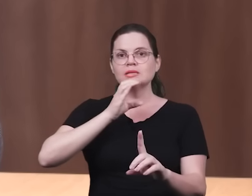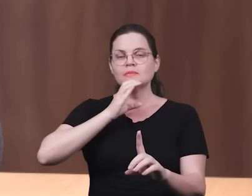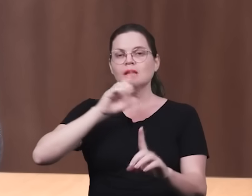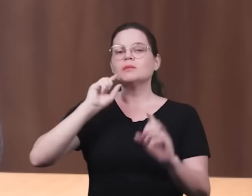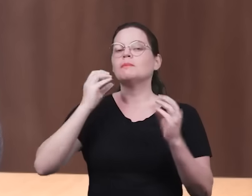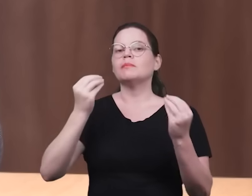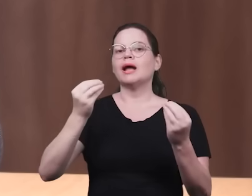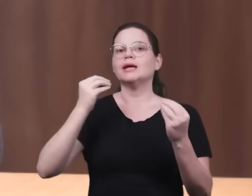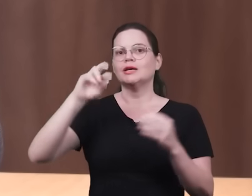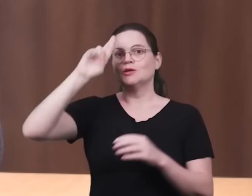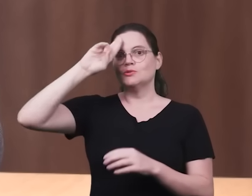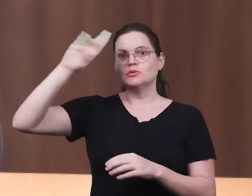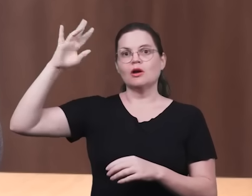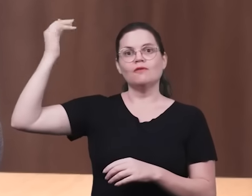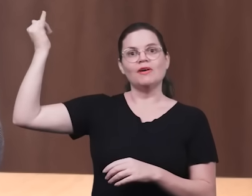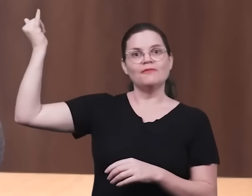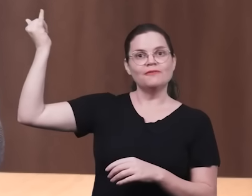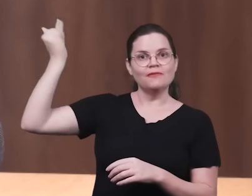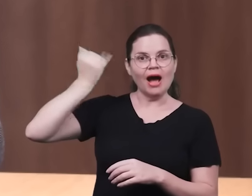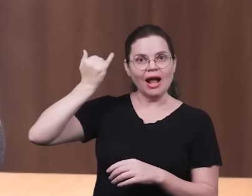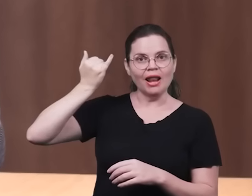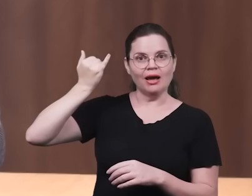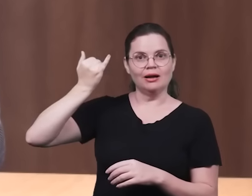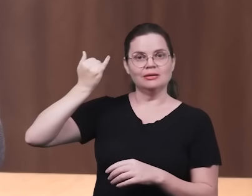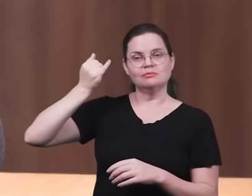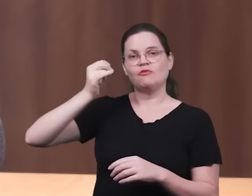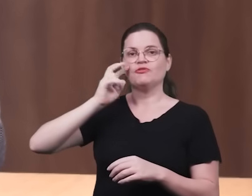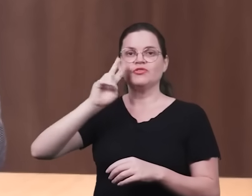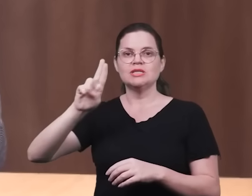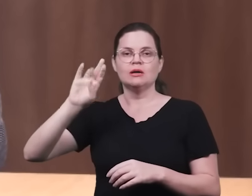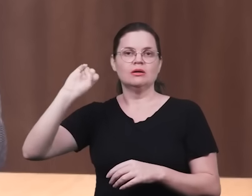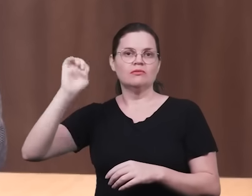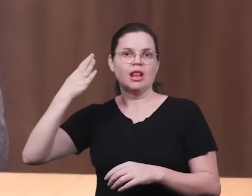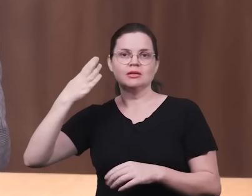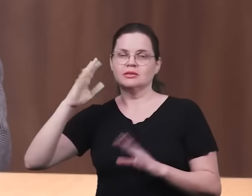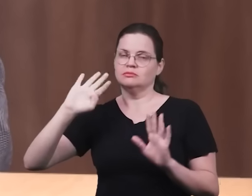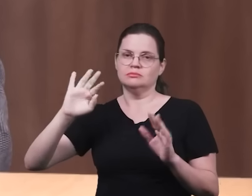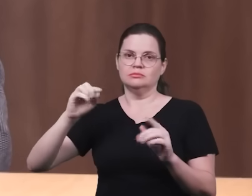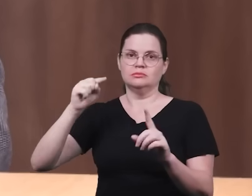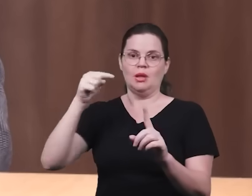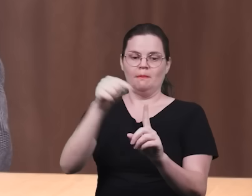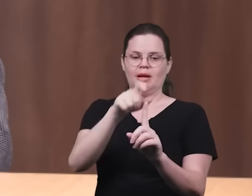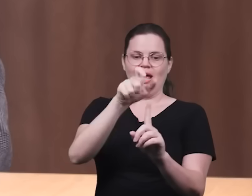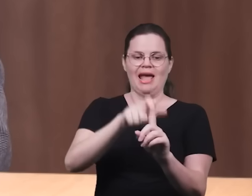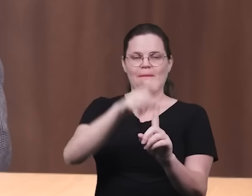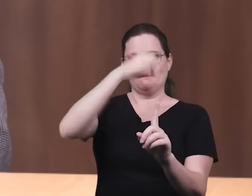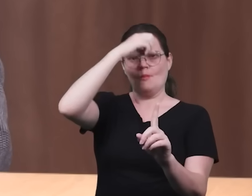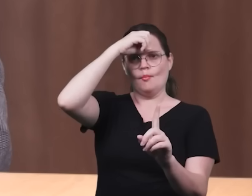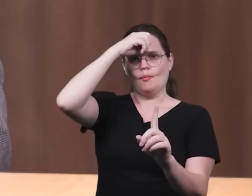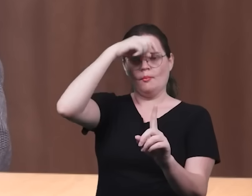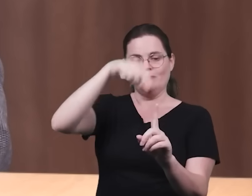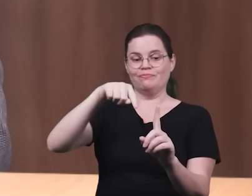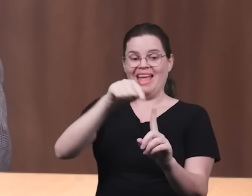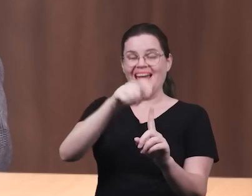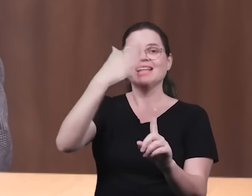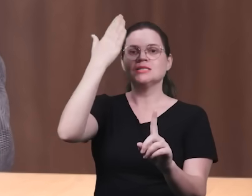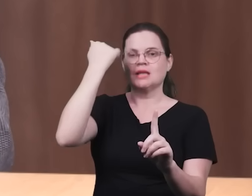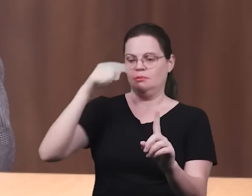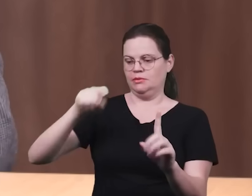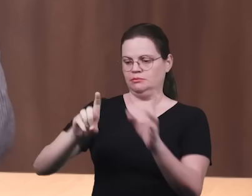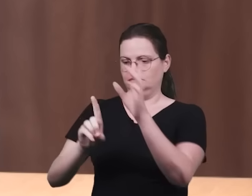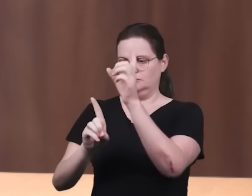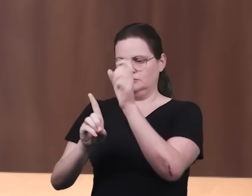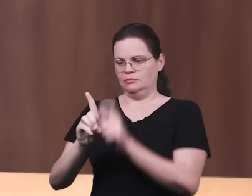essa pessoa aqui, que não sabe de nada, quer dizer, ela pensa que ninguém está sabendo do que acontece com